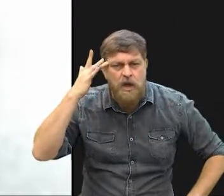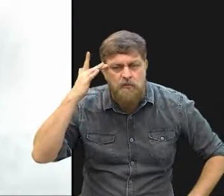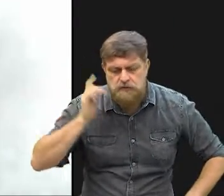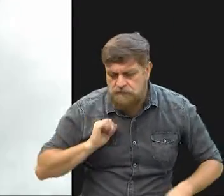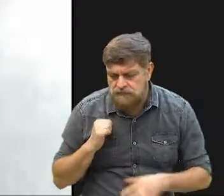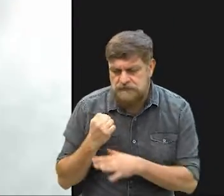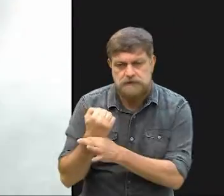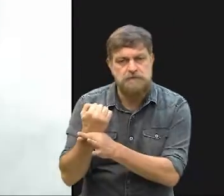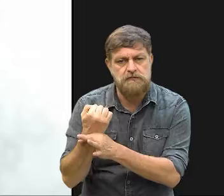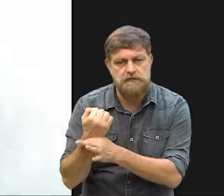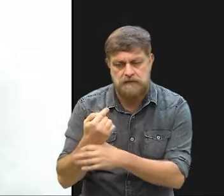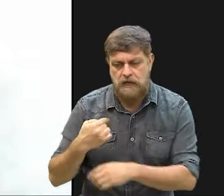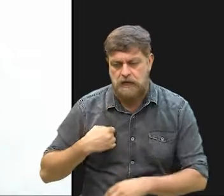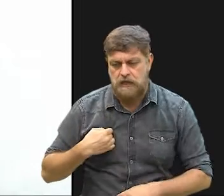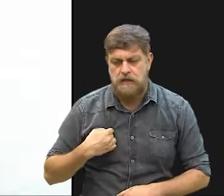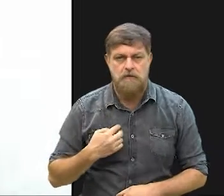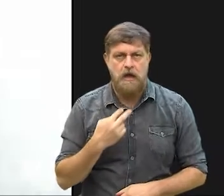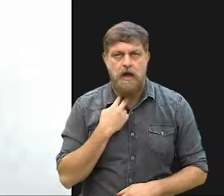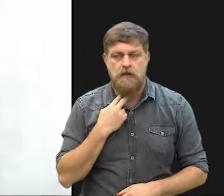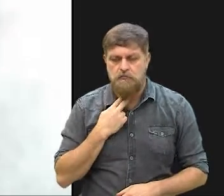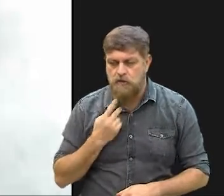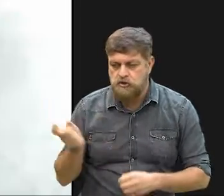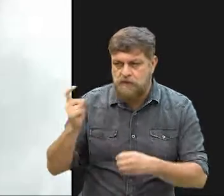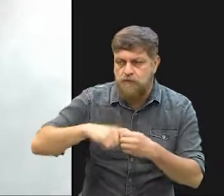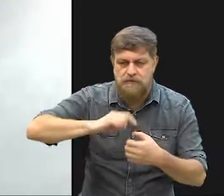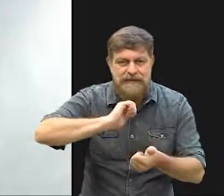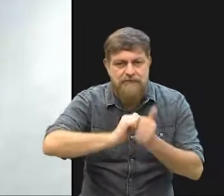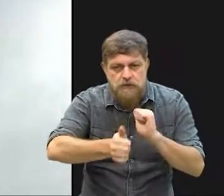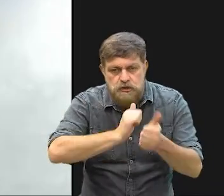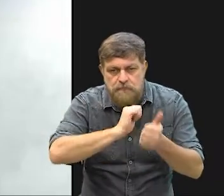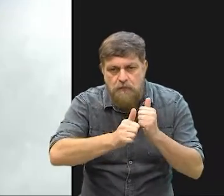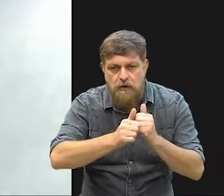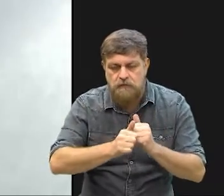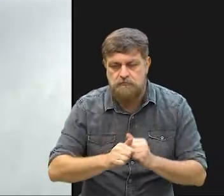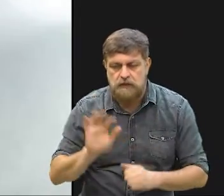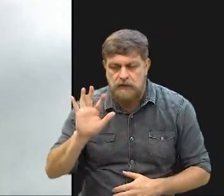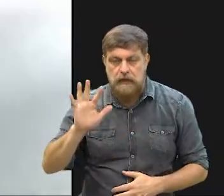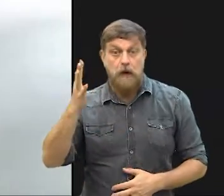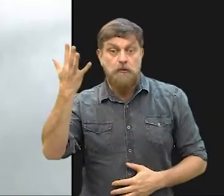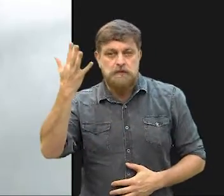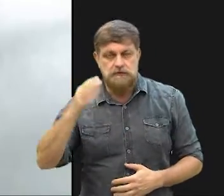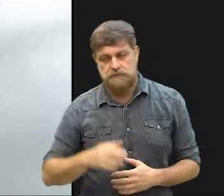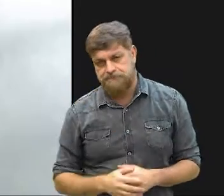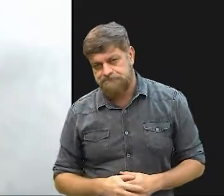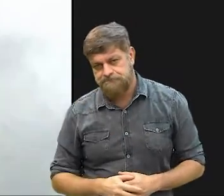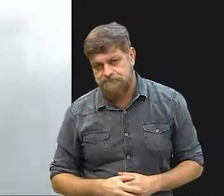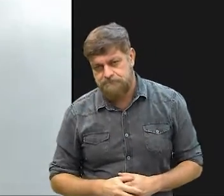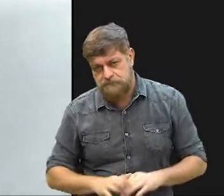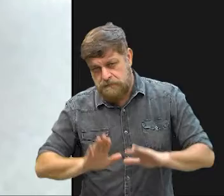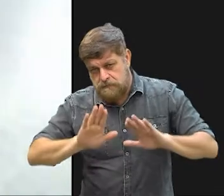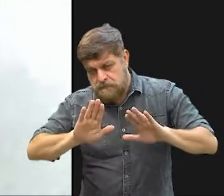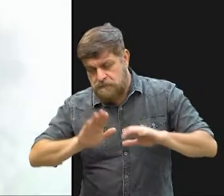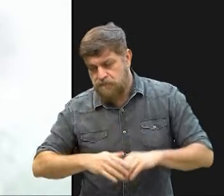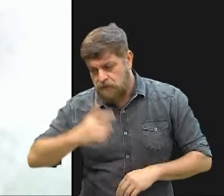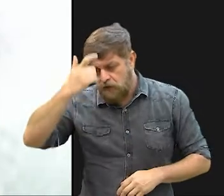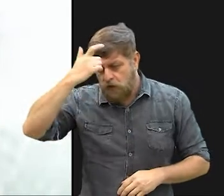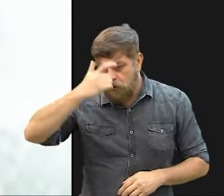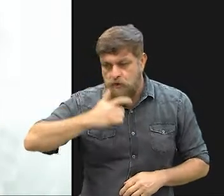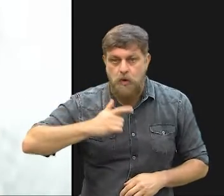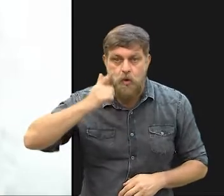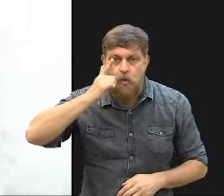uma segurança, né? Para eu não achar que eu fosse voltar a jogar, que as coisas aconteceriam. E quando